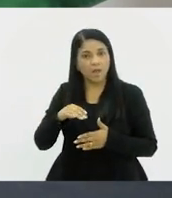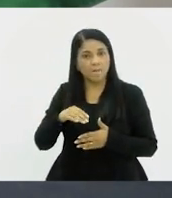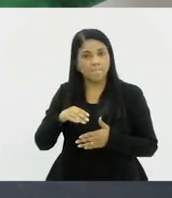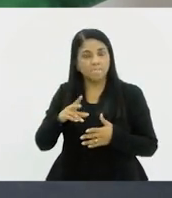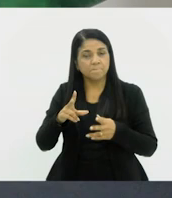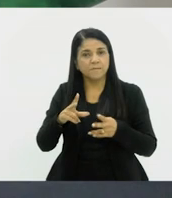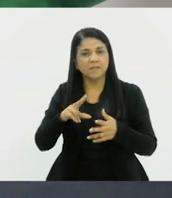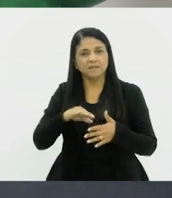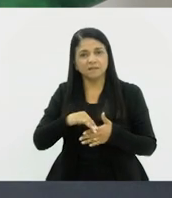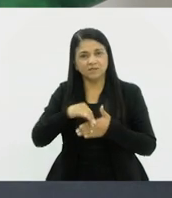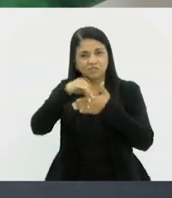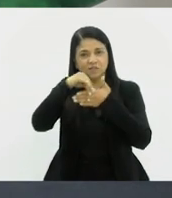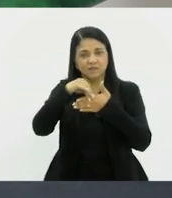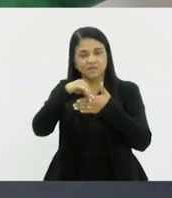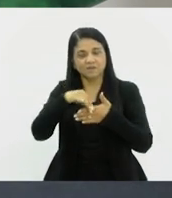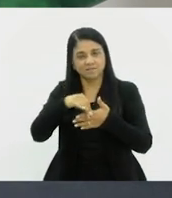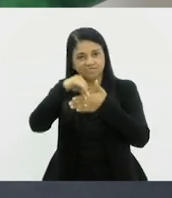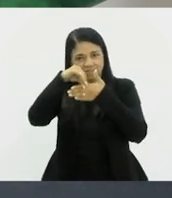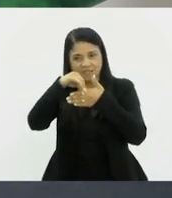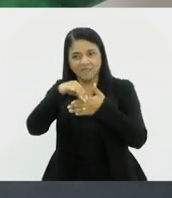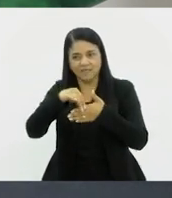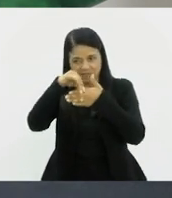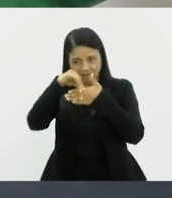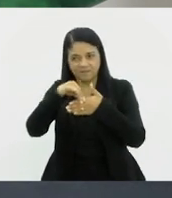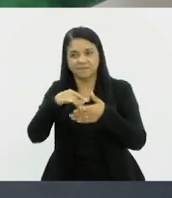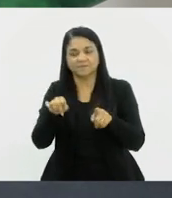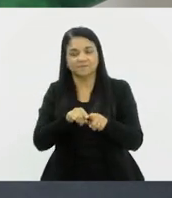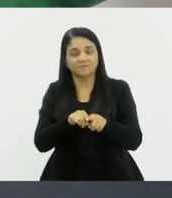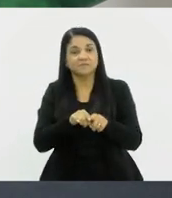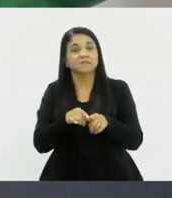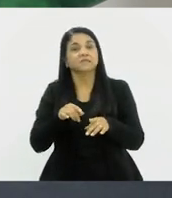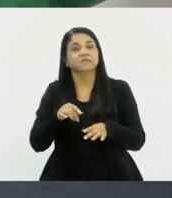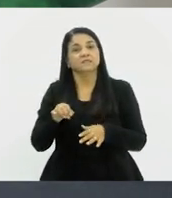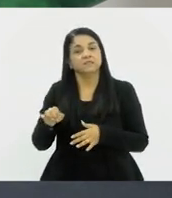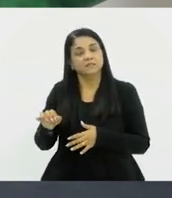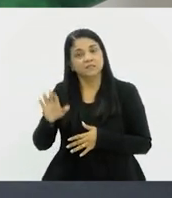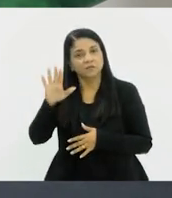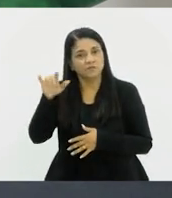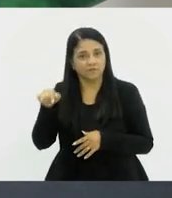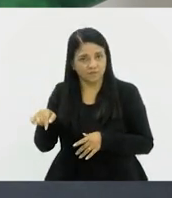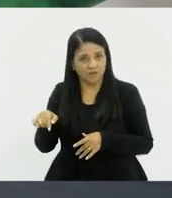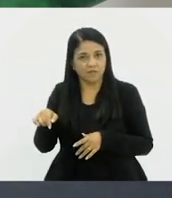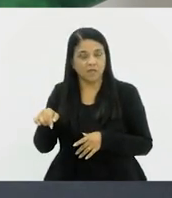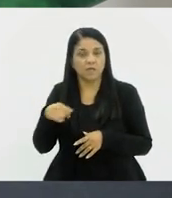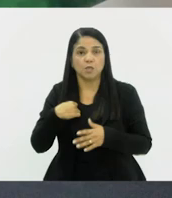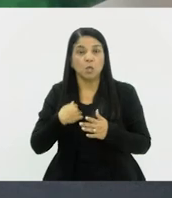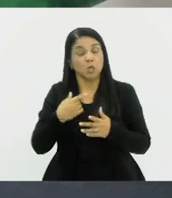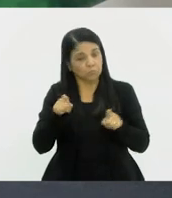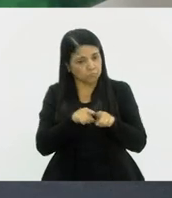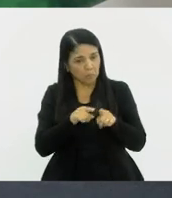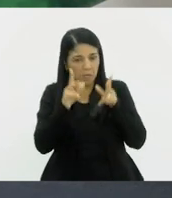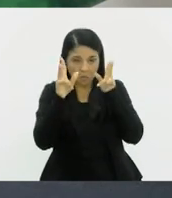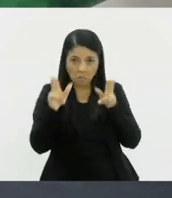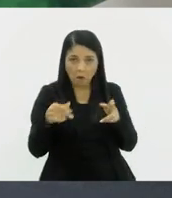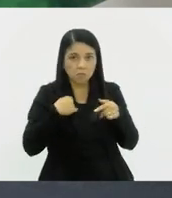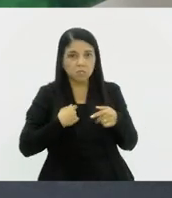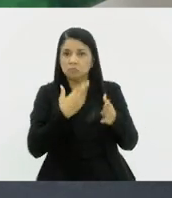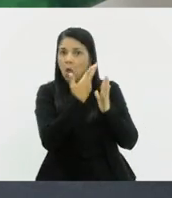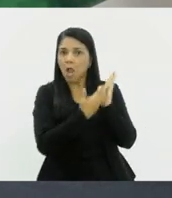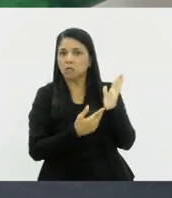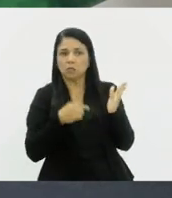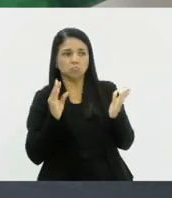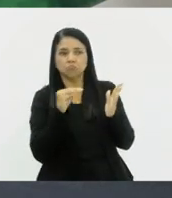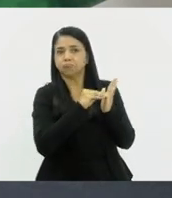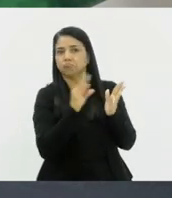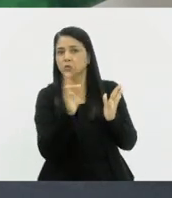advogado sou branco milito dentro do jacaré e outras favelas lá e não estou no relatório então